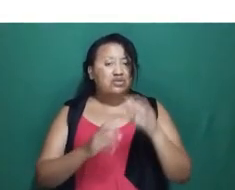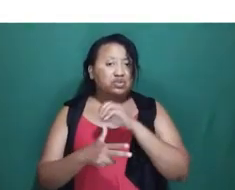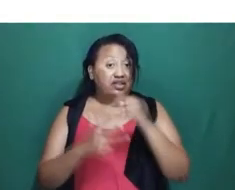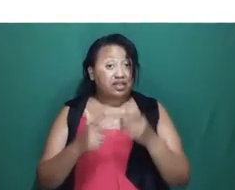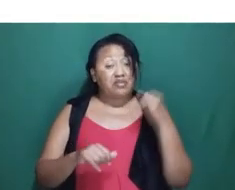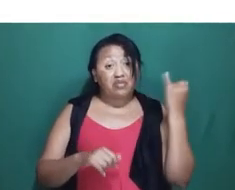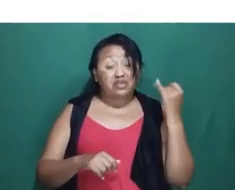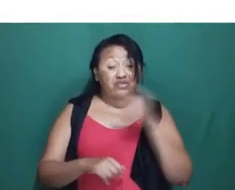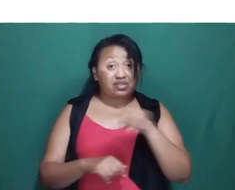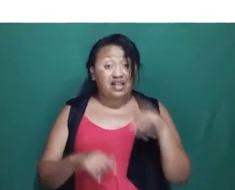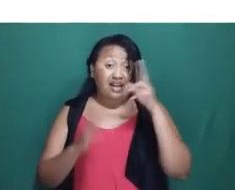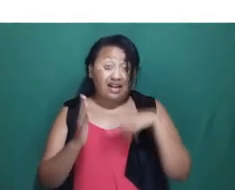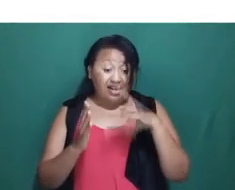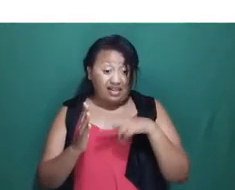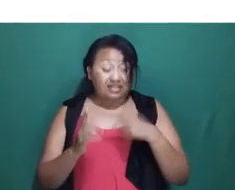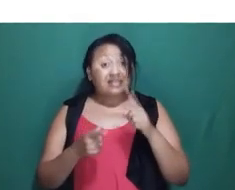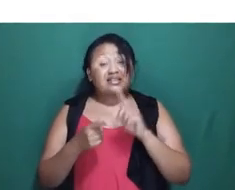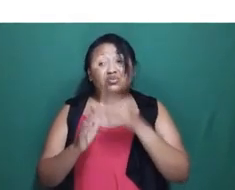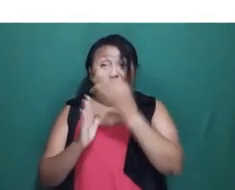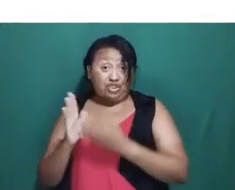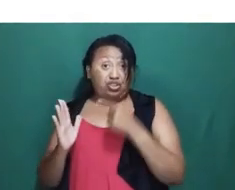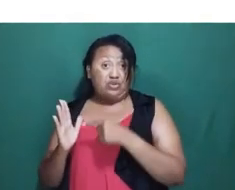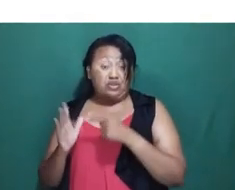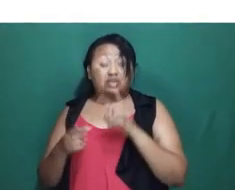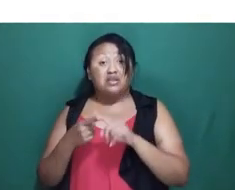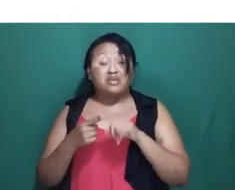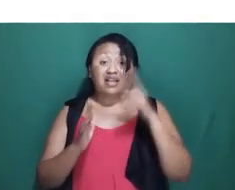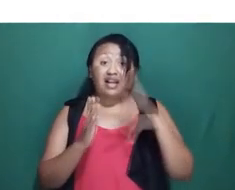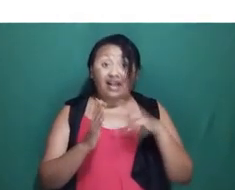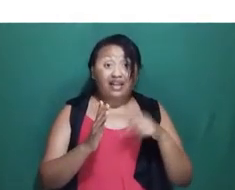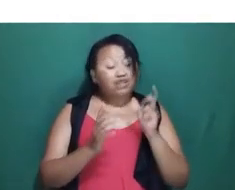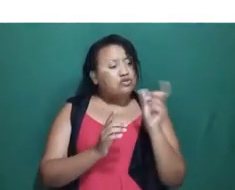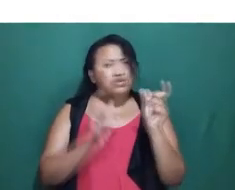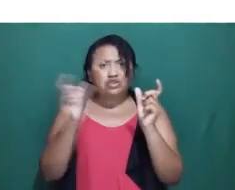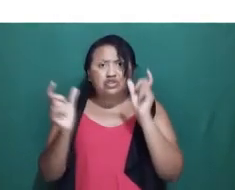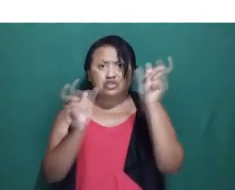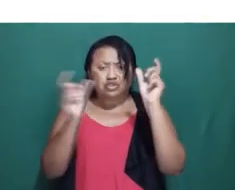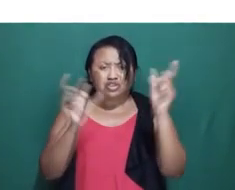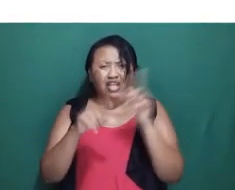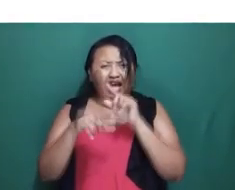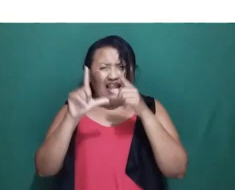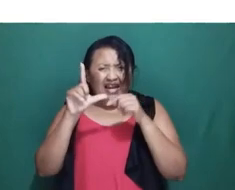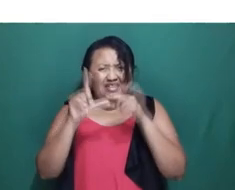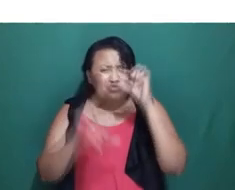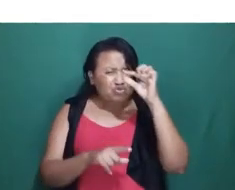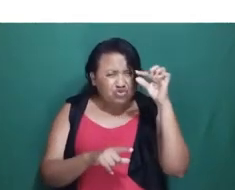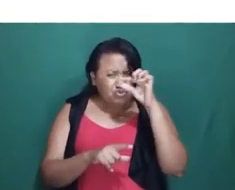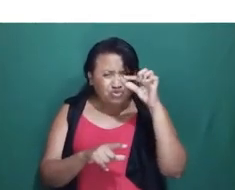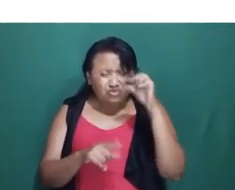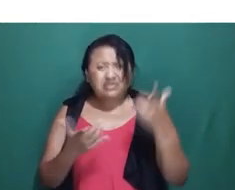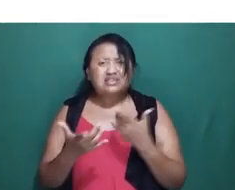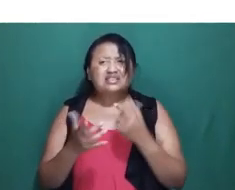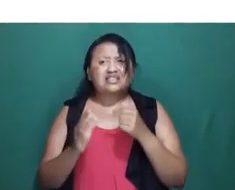é importante também vocês lerem dos textos vocês lerem os títulos né aquelas letrinhas pequenas que